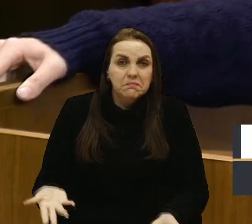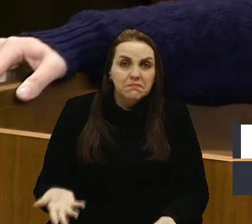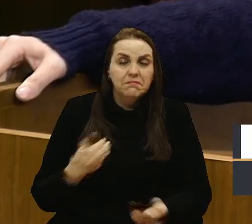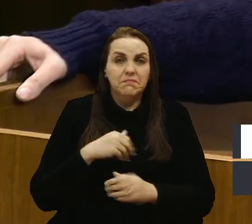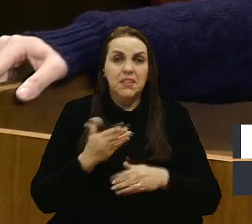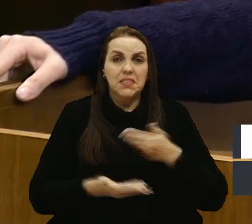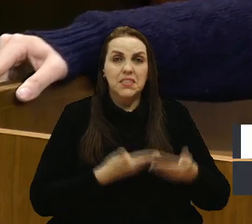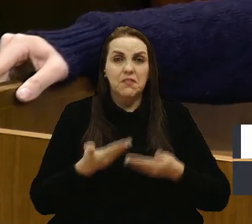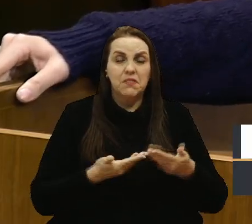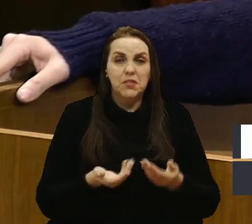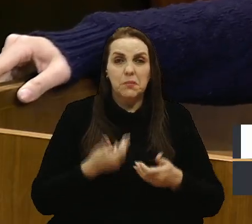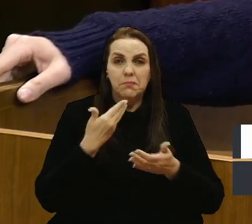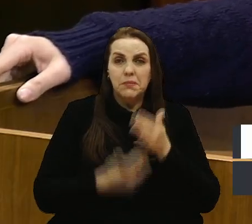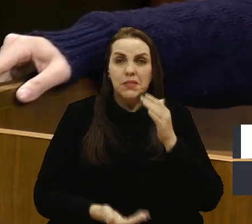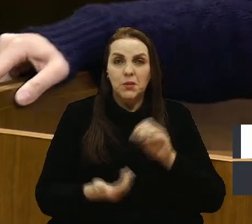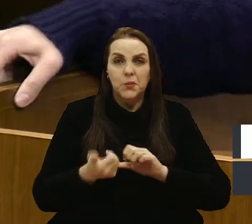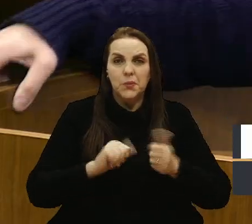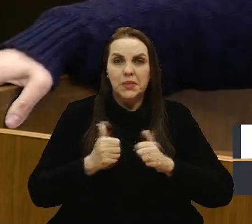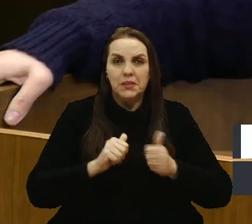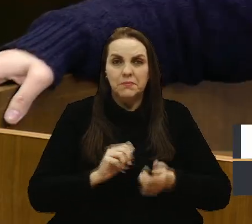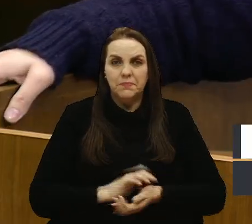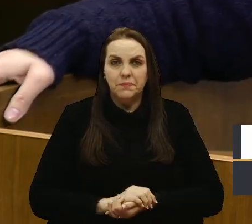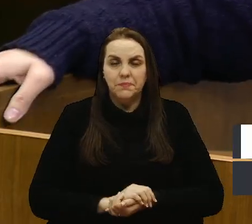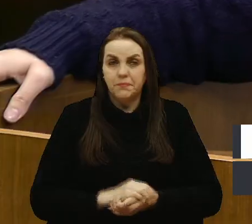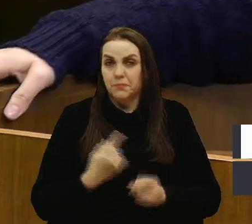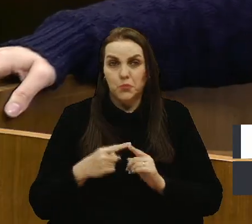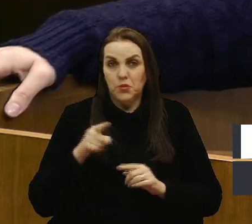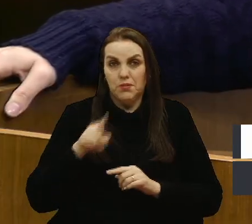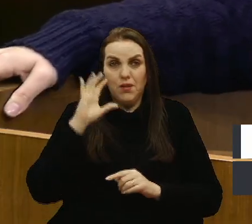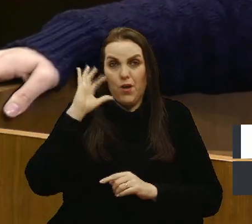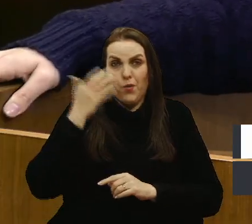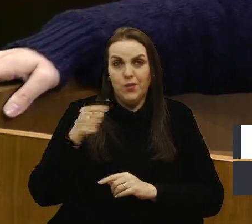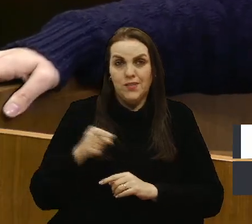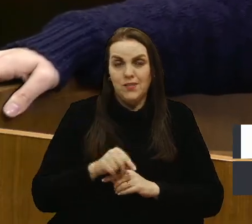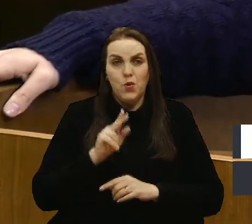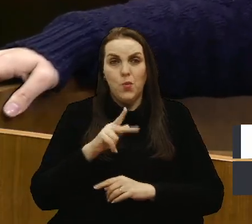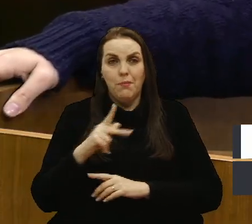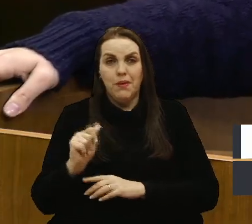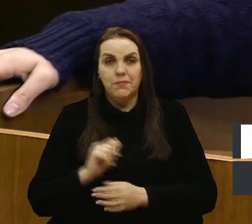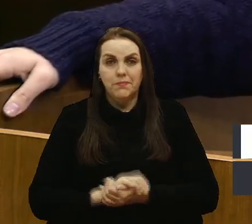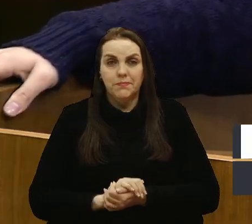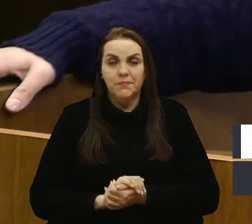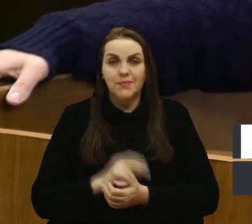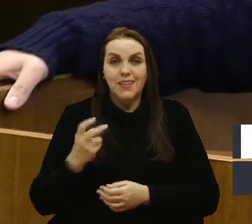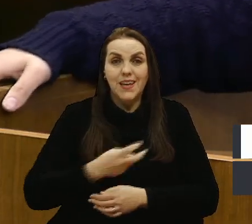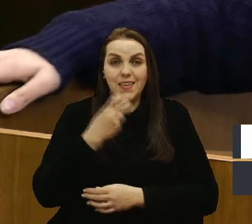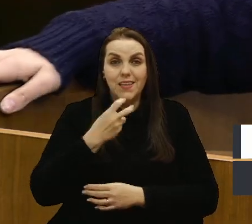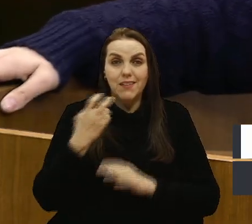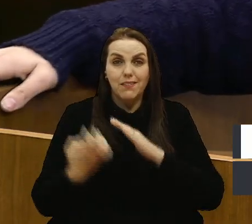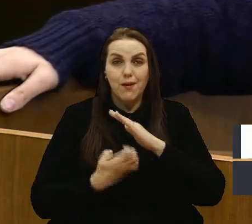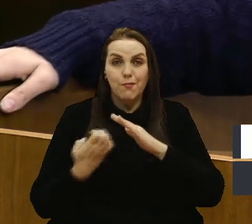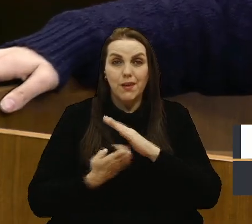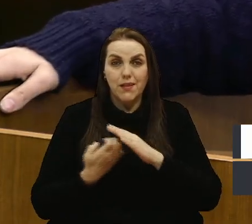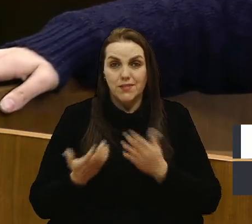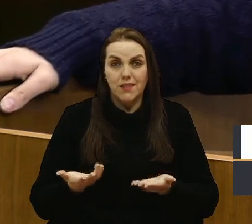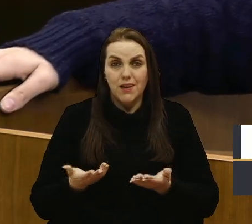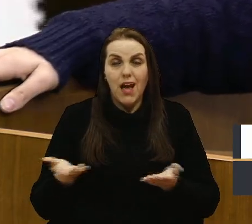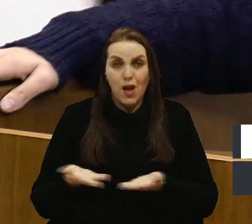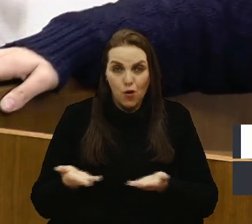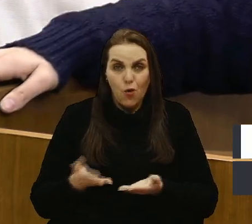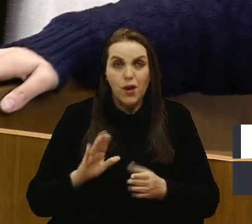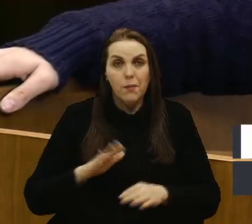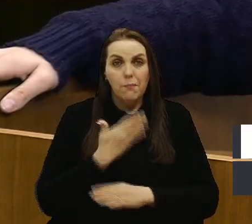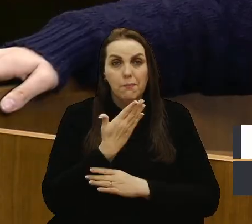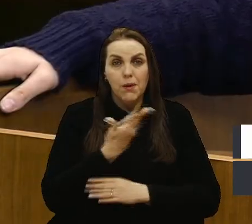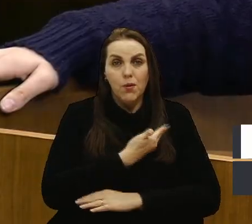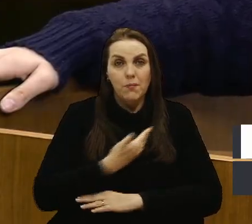serviço ainda perdeu a qualidade. Porque é isso que aconteceu com as nossas UPAs. Já é a quinta empresa, uma amiga, e agora,